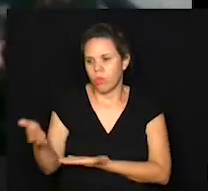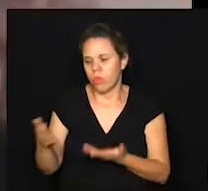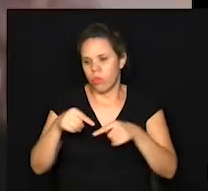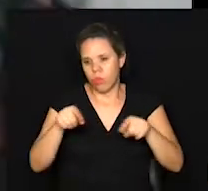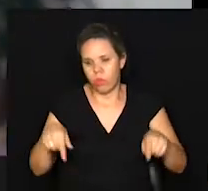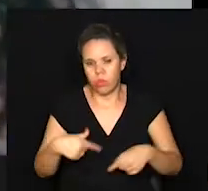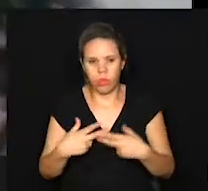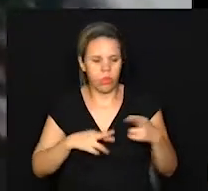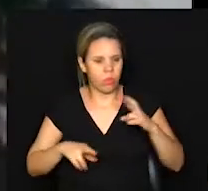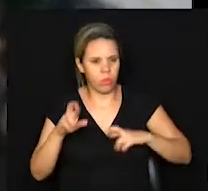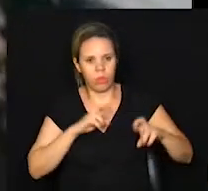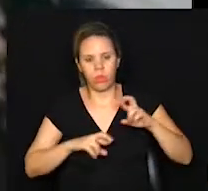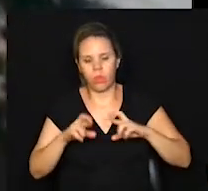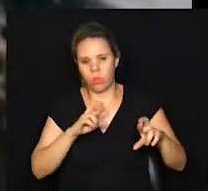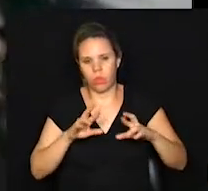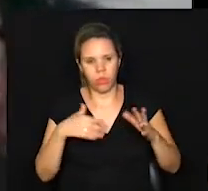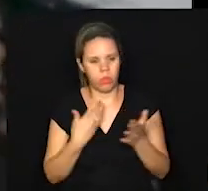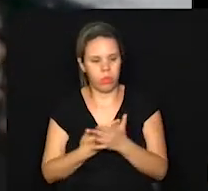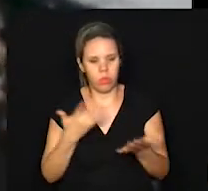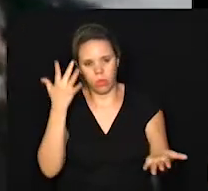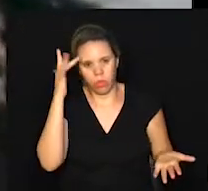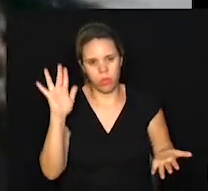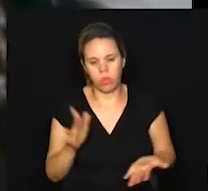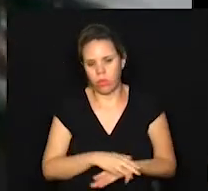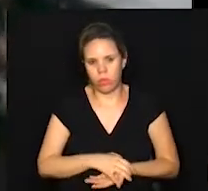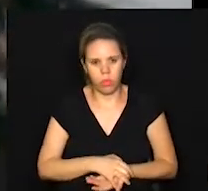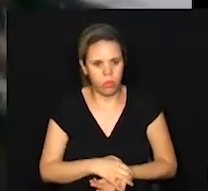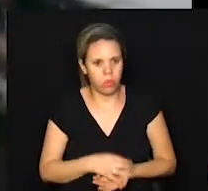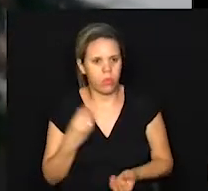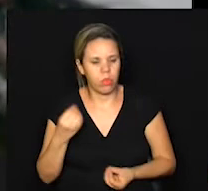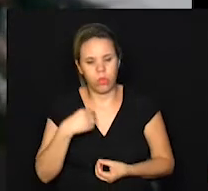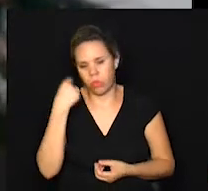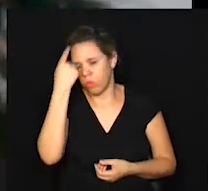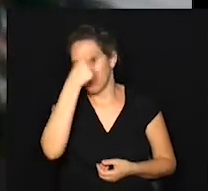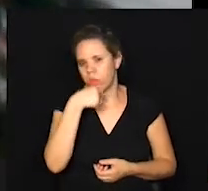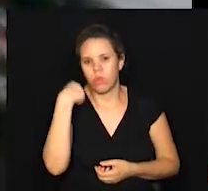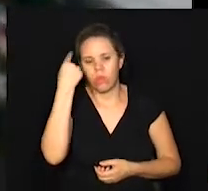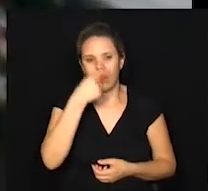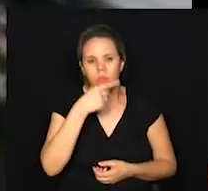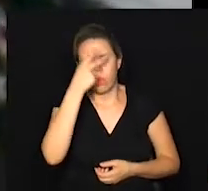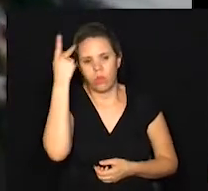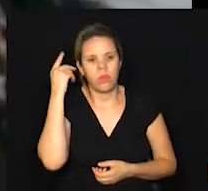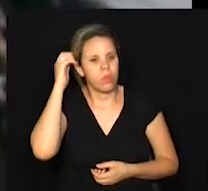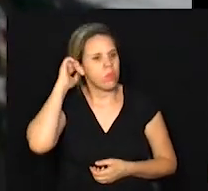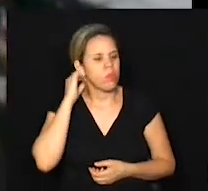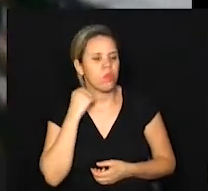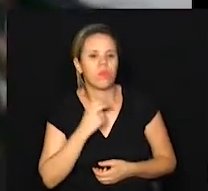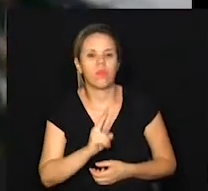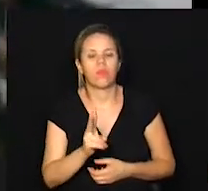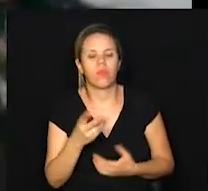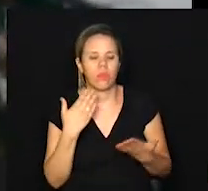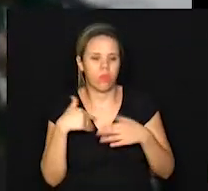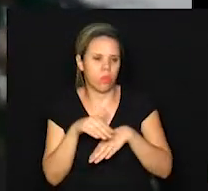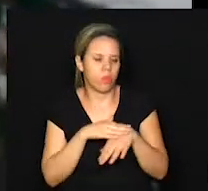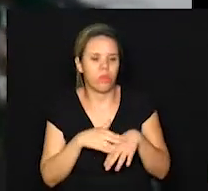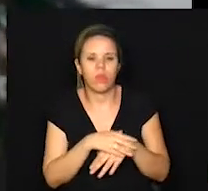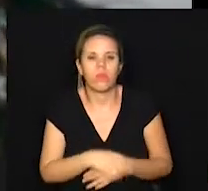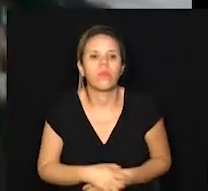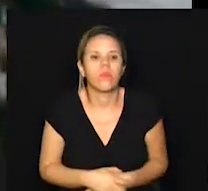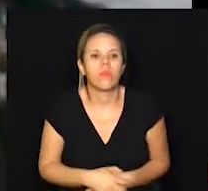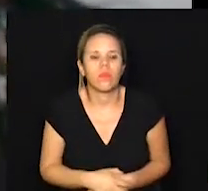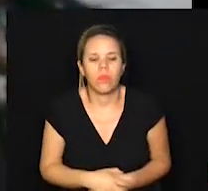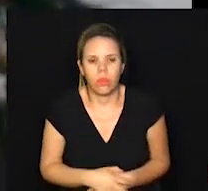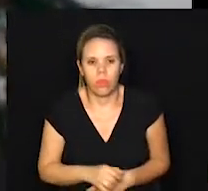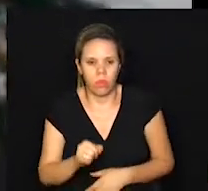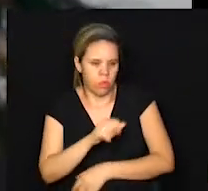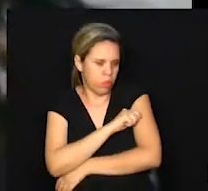exames. Eu juro para o senhor que até hoje eu não sei como era o rosto do rapaz e como é a continuação dessa conversa. Se a aluna não